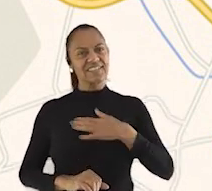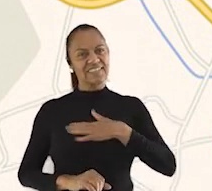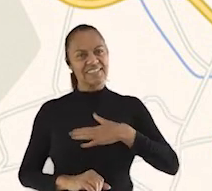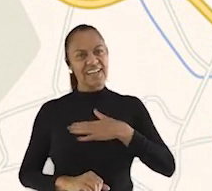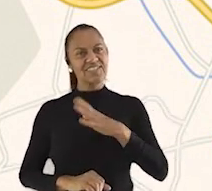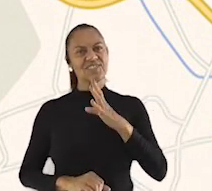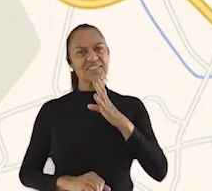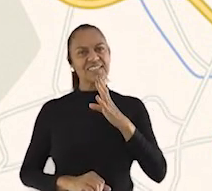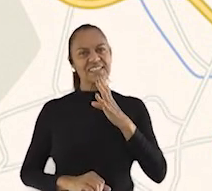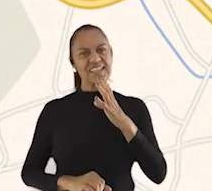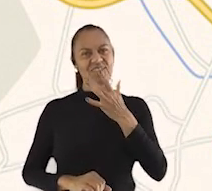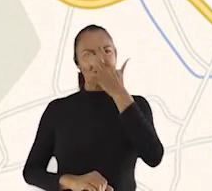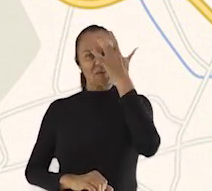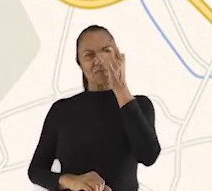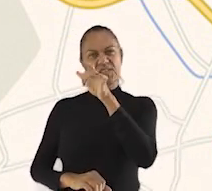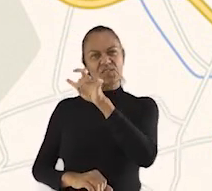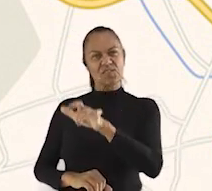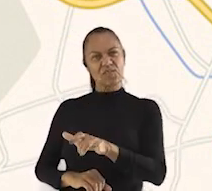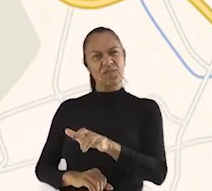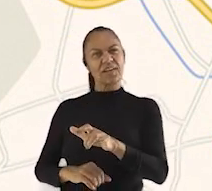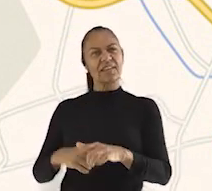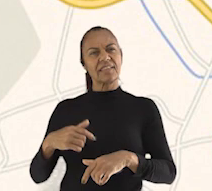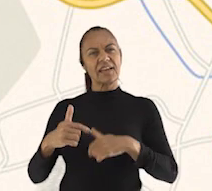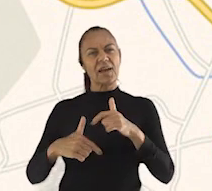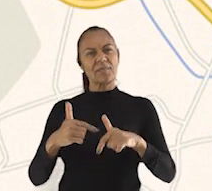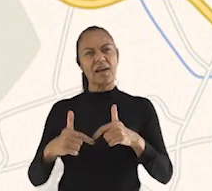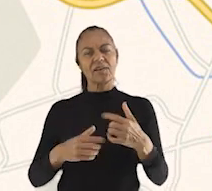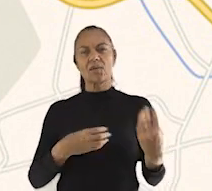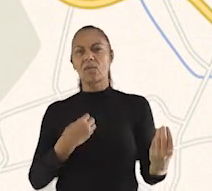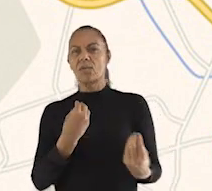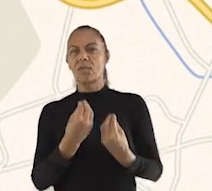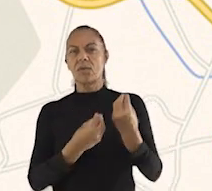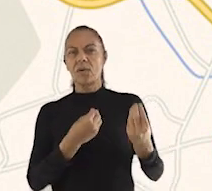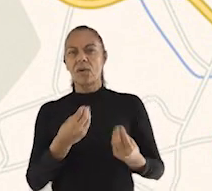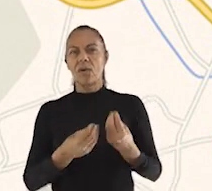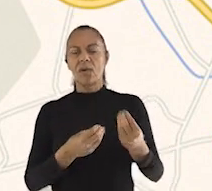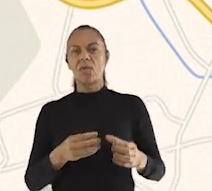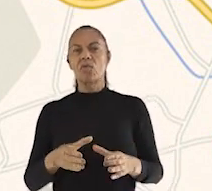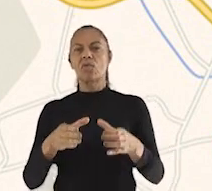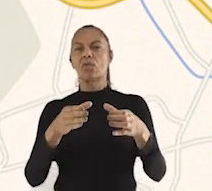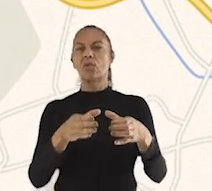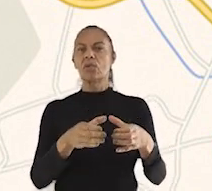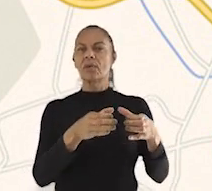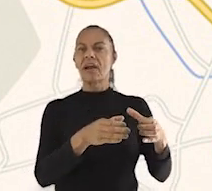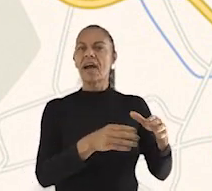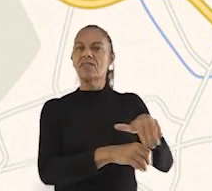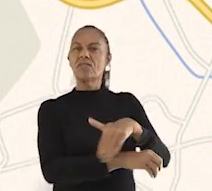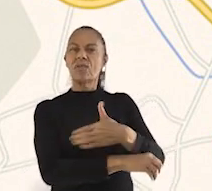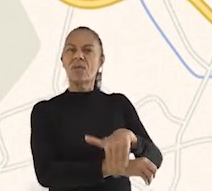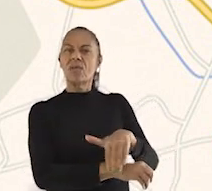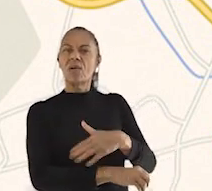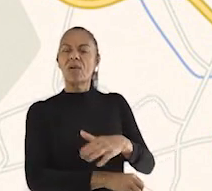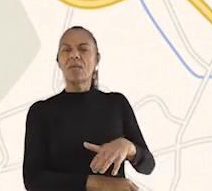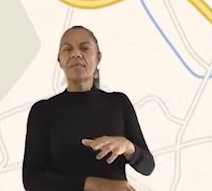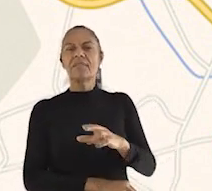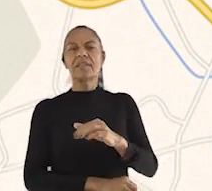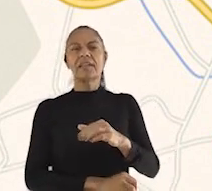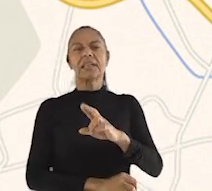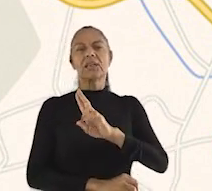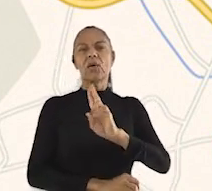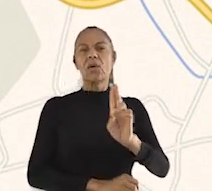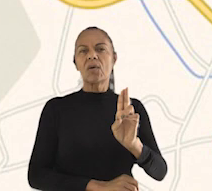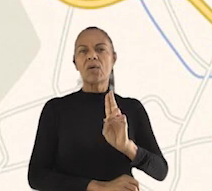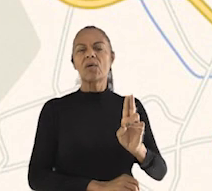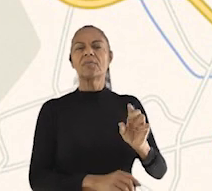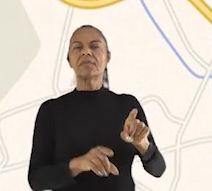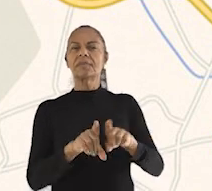E aí, gostaram de conhecer como uma pessoa que trabalha com isso até hoje fazia para se localizar e